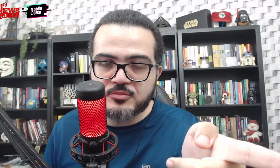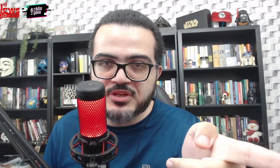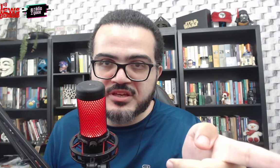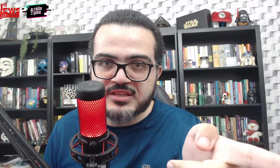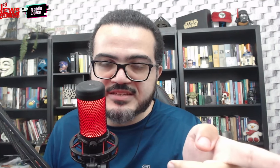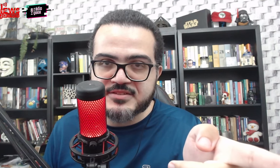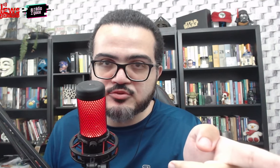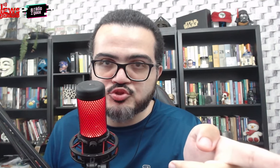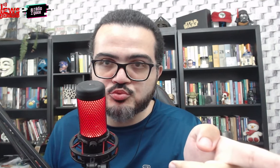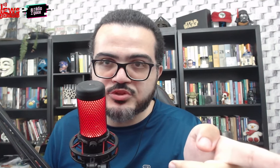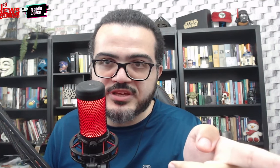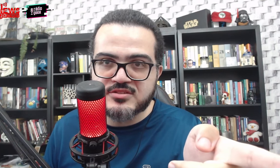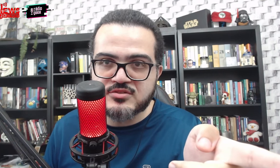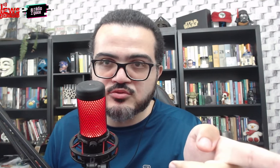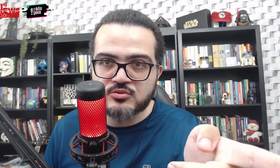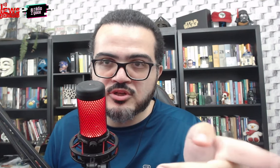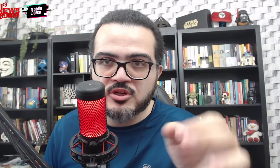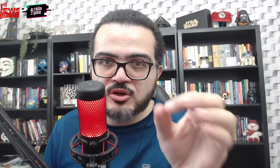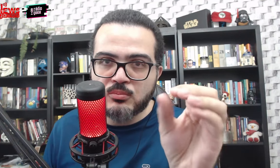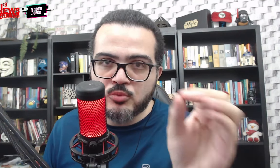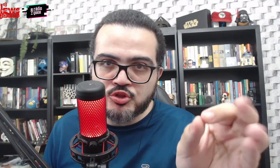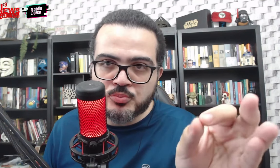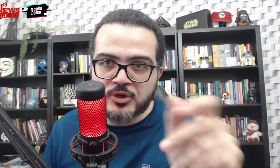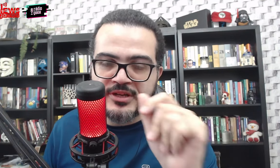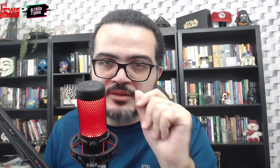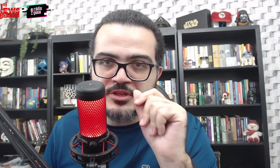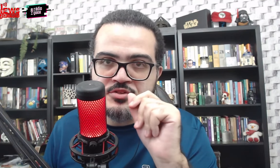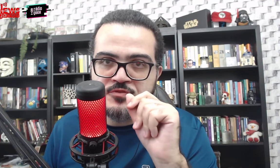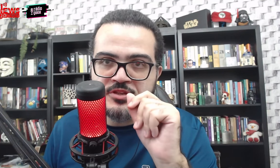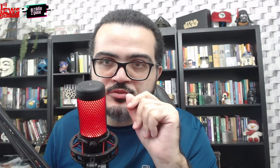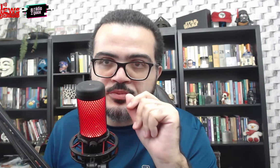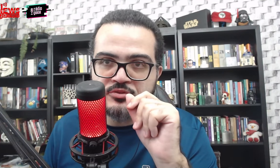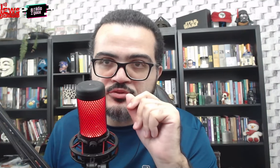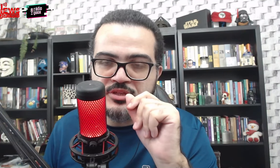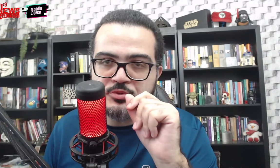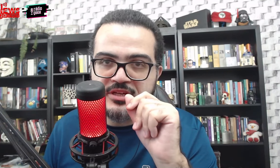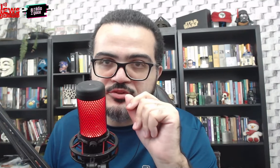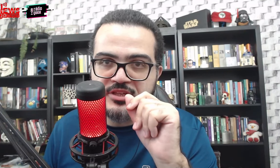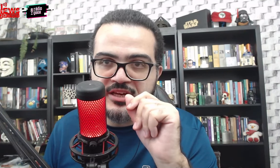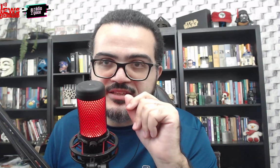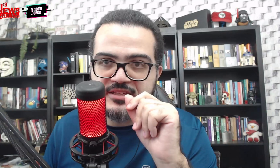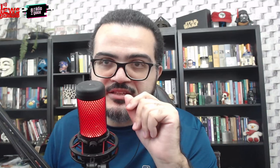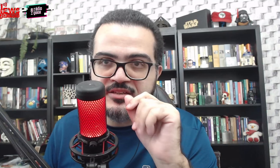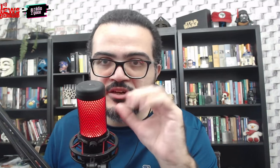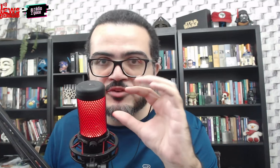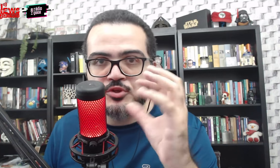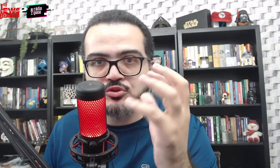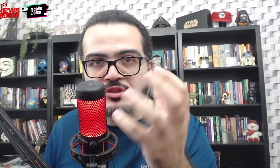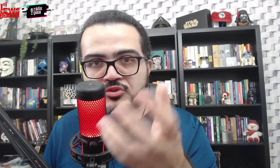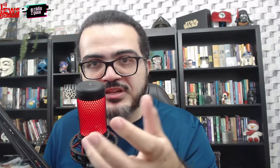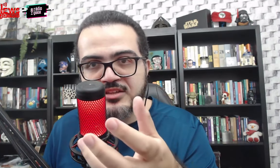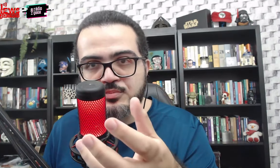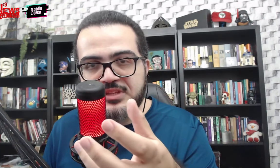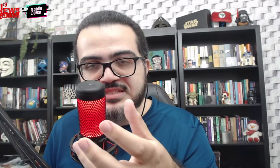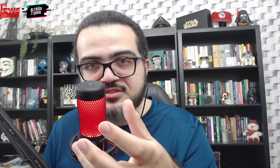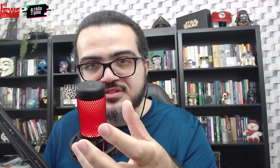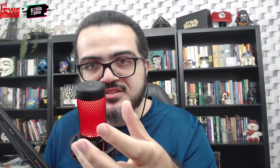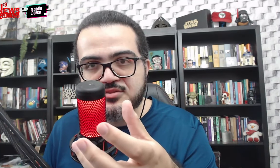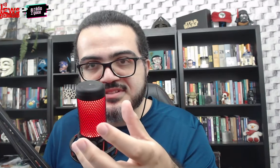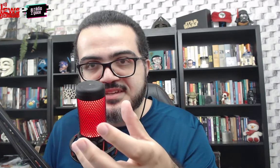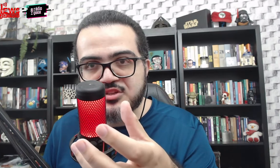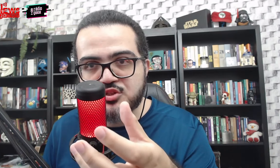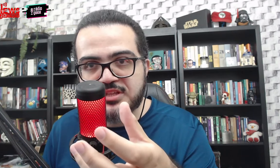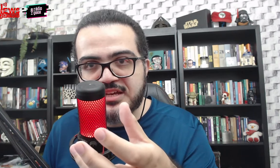2796 nasceu de um texto muito porcamente feito pelo Deputado Kim kataguiri foi todo alterado pelas